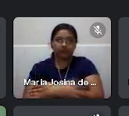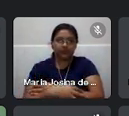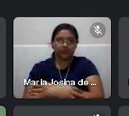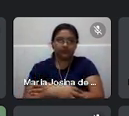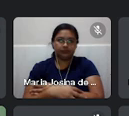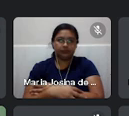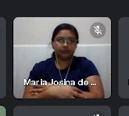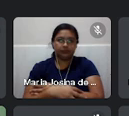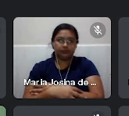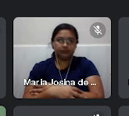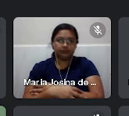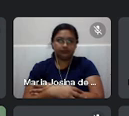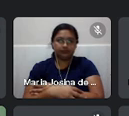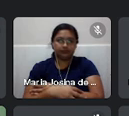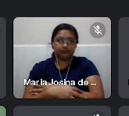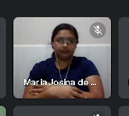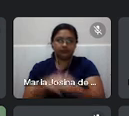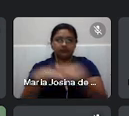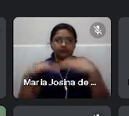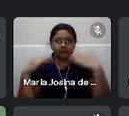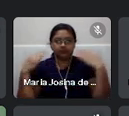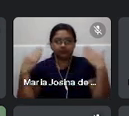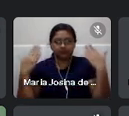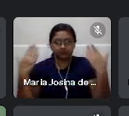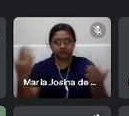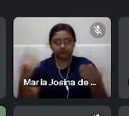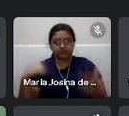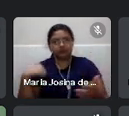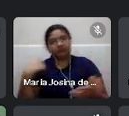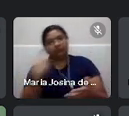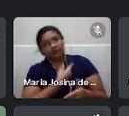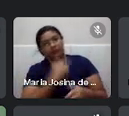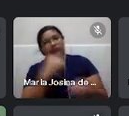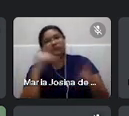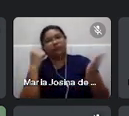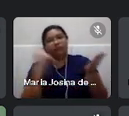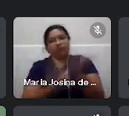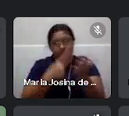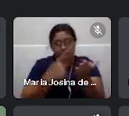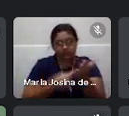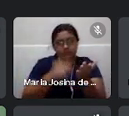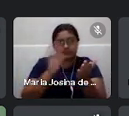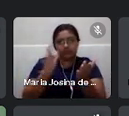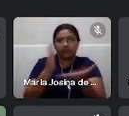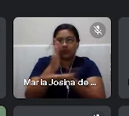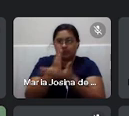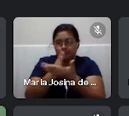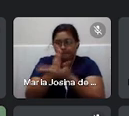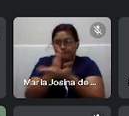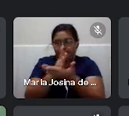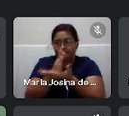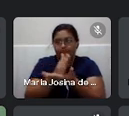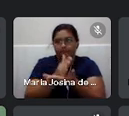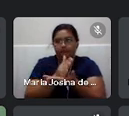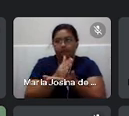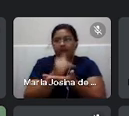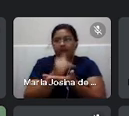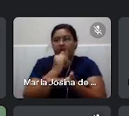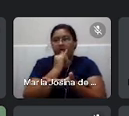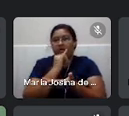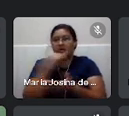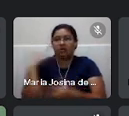Então, conforme nós acordamos, vai ser dividido assim. Então, é importante que